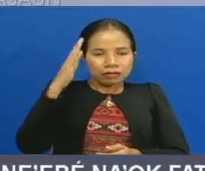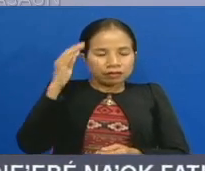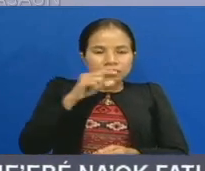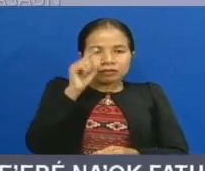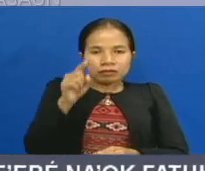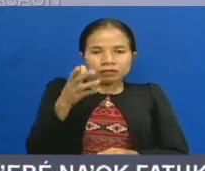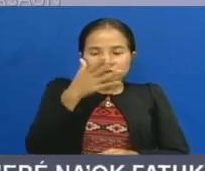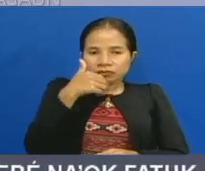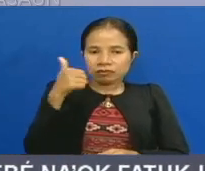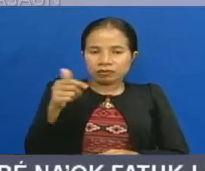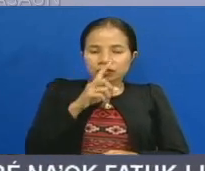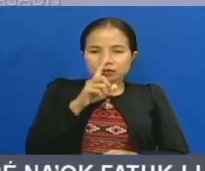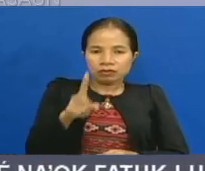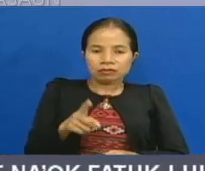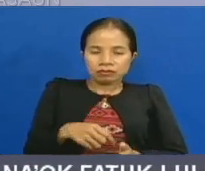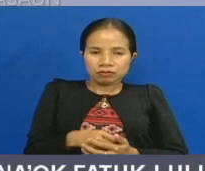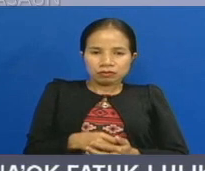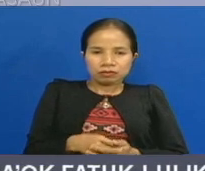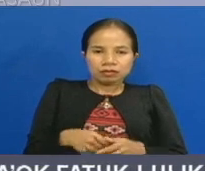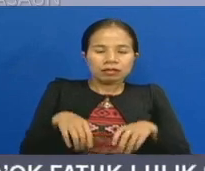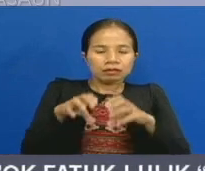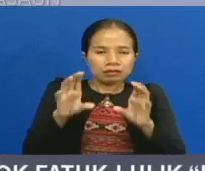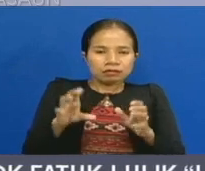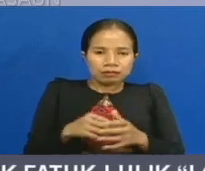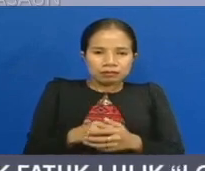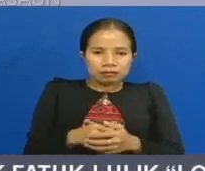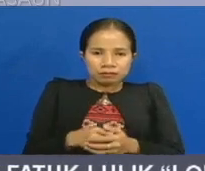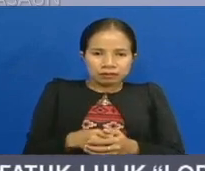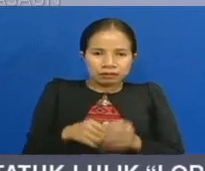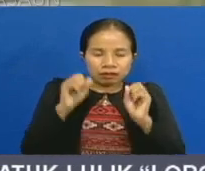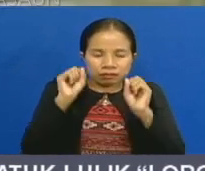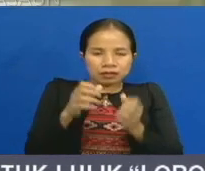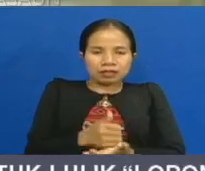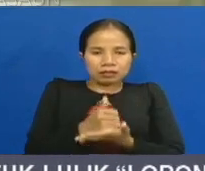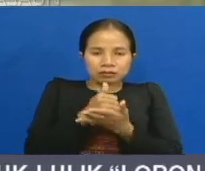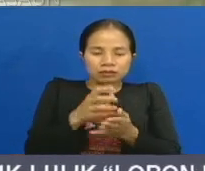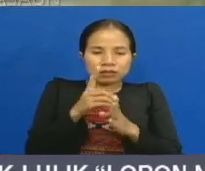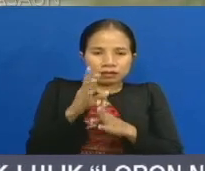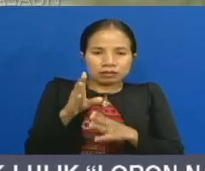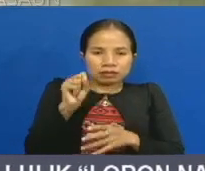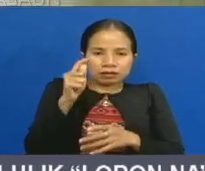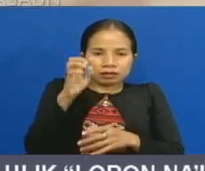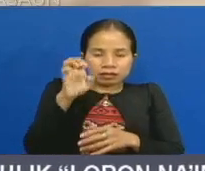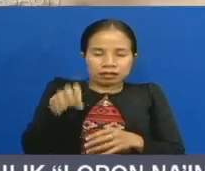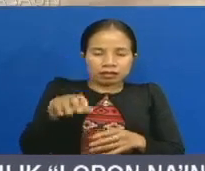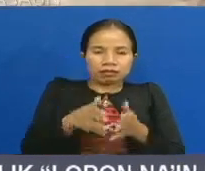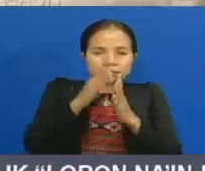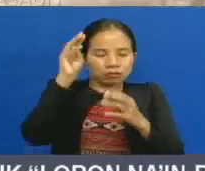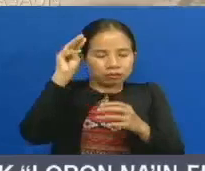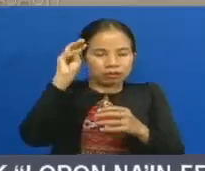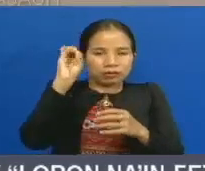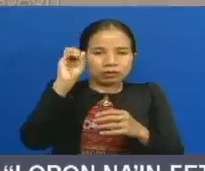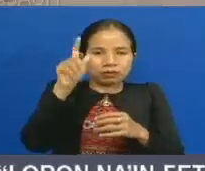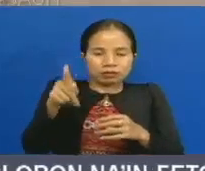ter, se a Tofano, a direção Sirene Bema, que relevante, a Tubele facilita. Diretor está em Nehu suba Ministério de Obras